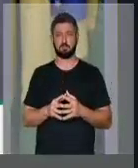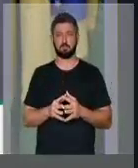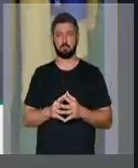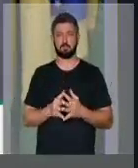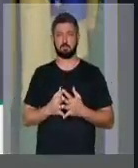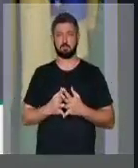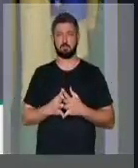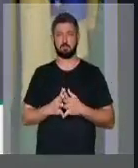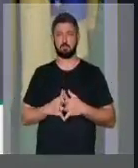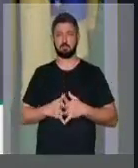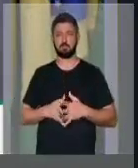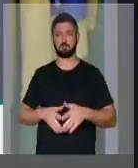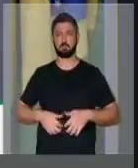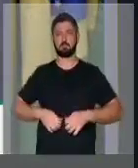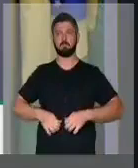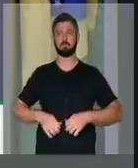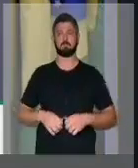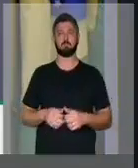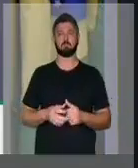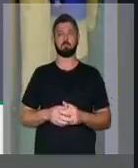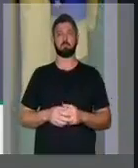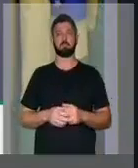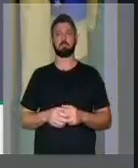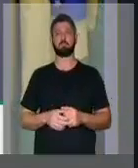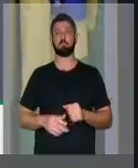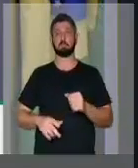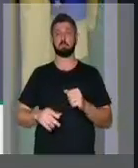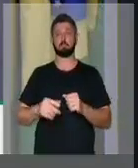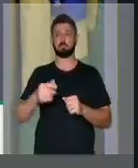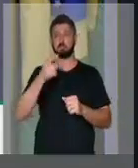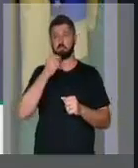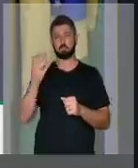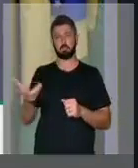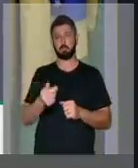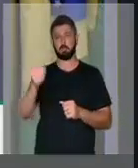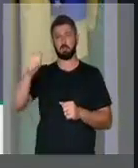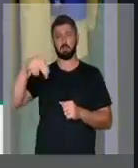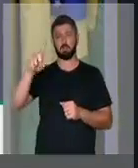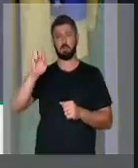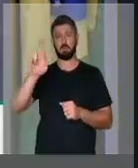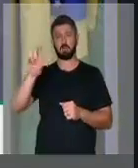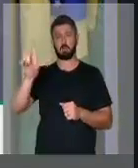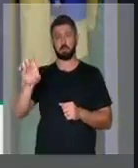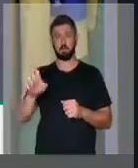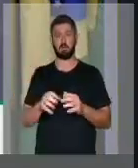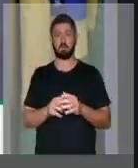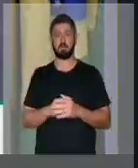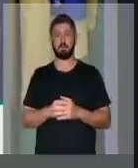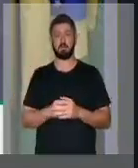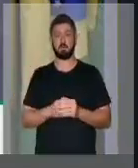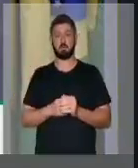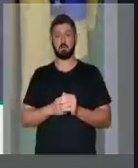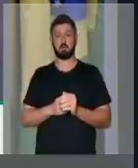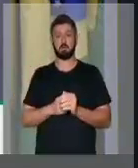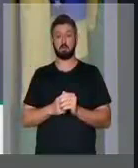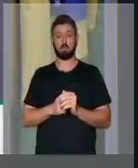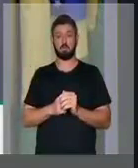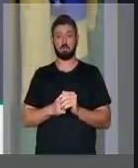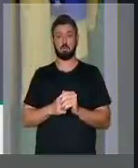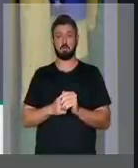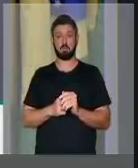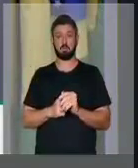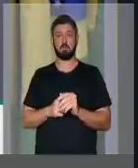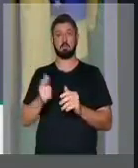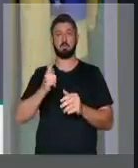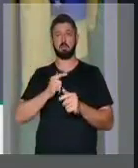Excelência, o que era elite brasileiro no seu tempo. Além do grande Mário de Andrade, que foi um dos elaboradores das suas minutas